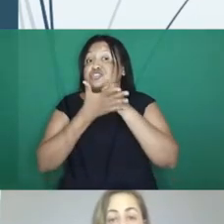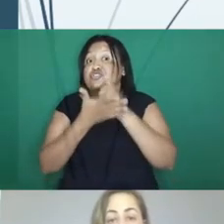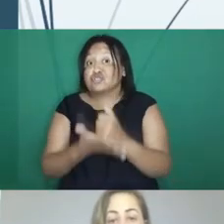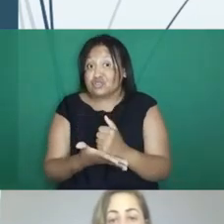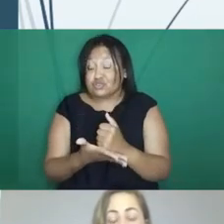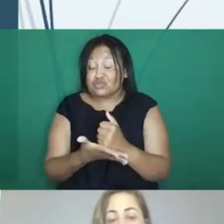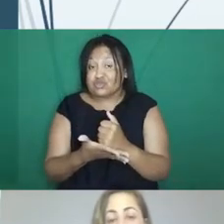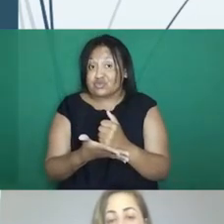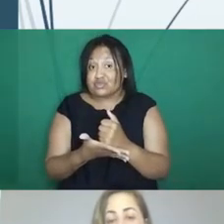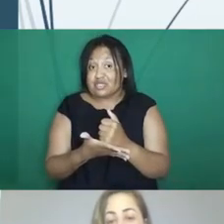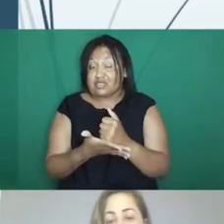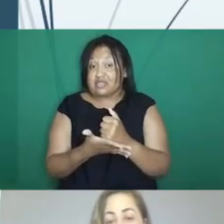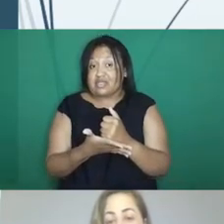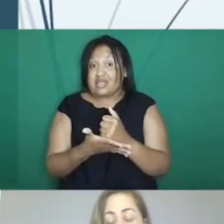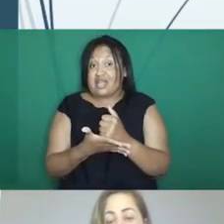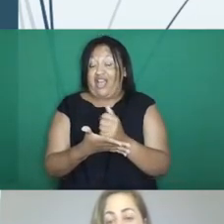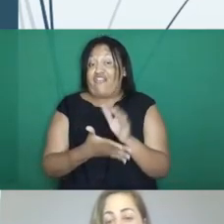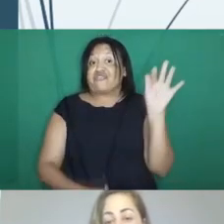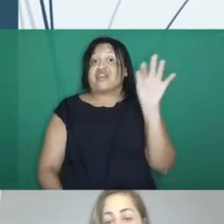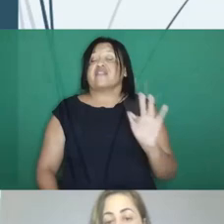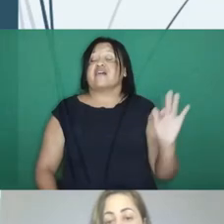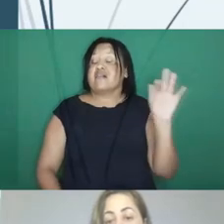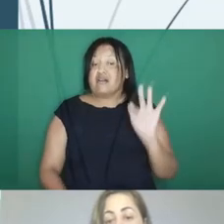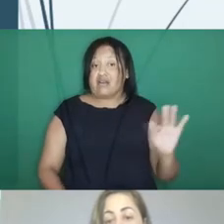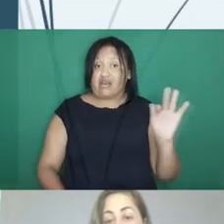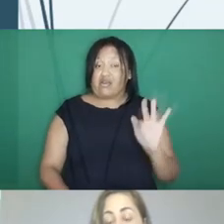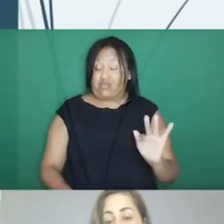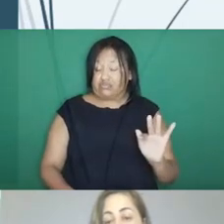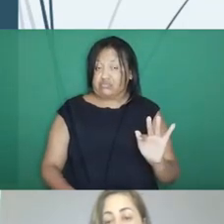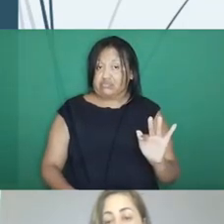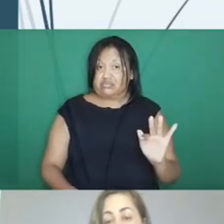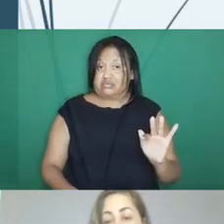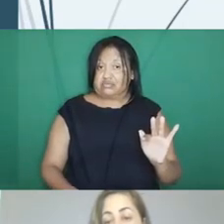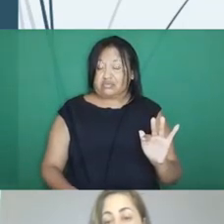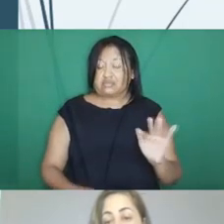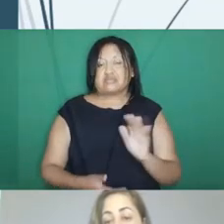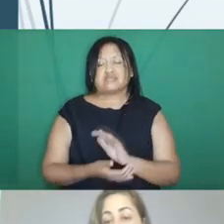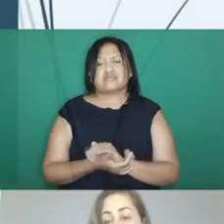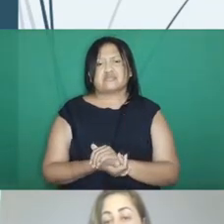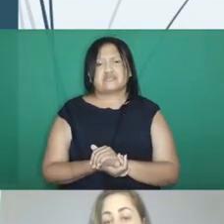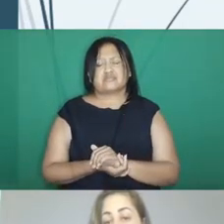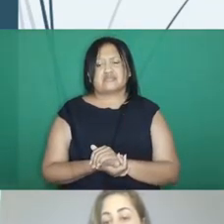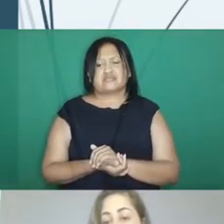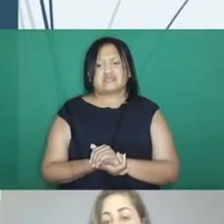auxílio então ele pediu ajuda Federal para quê To Hell with